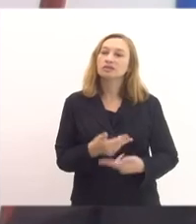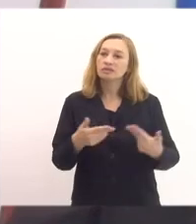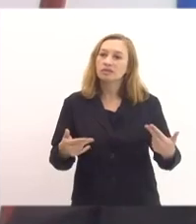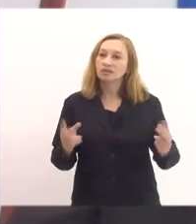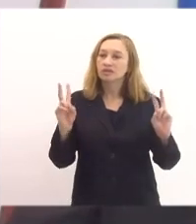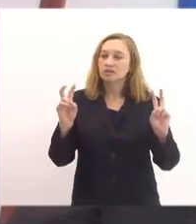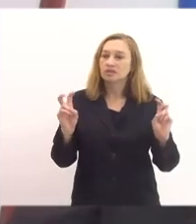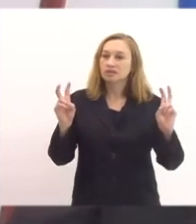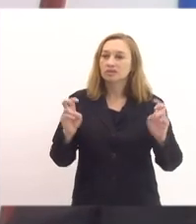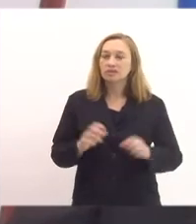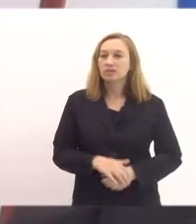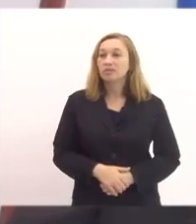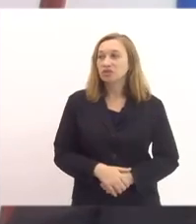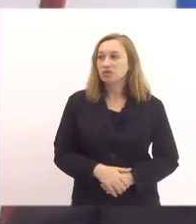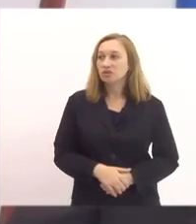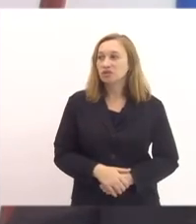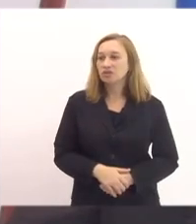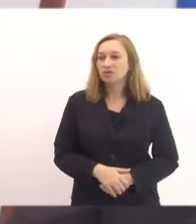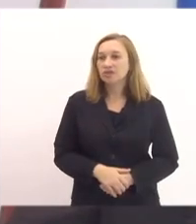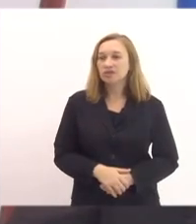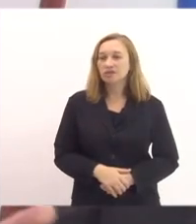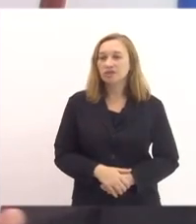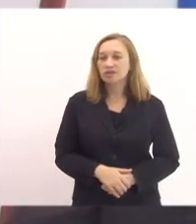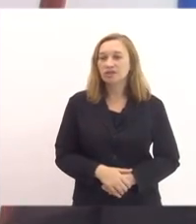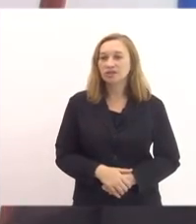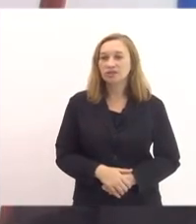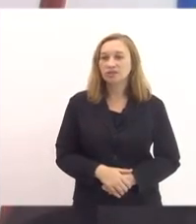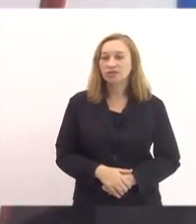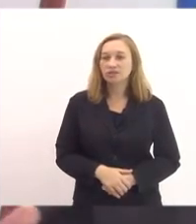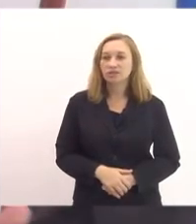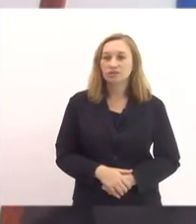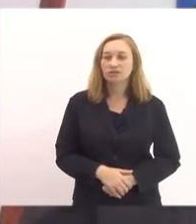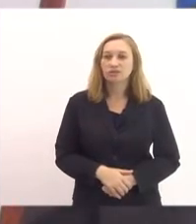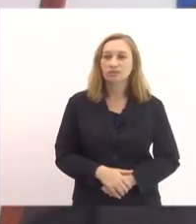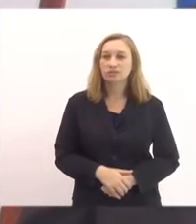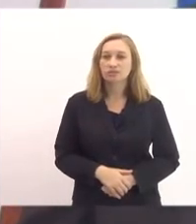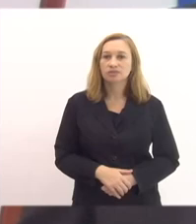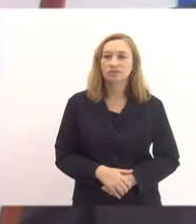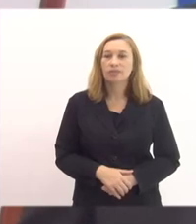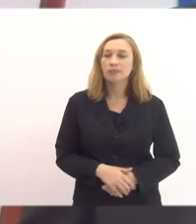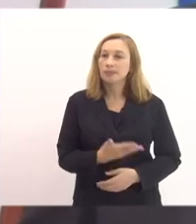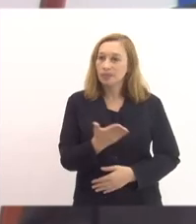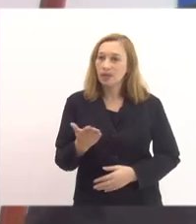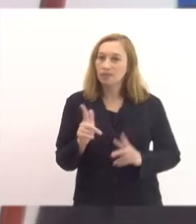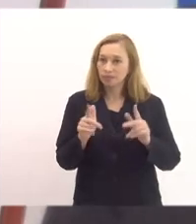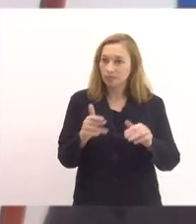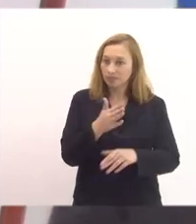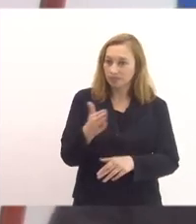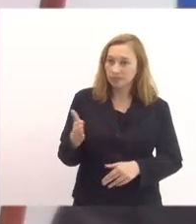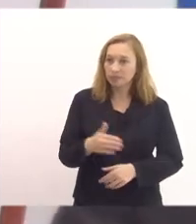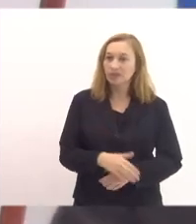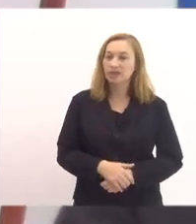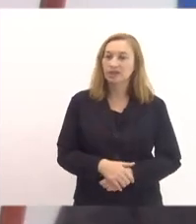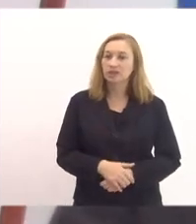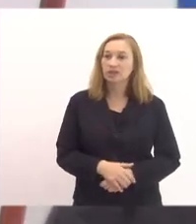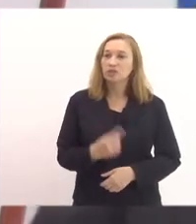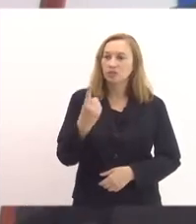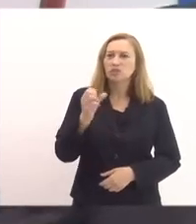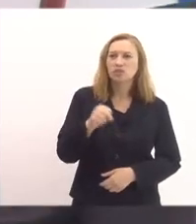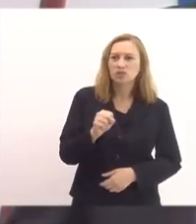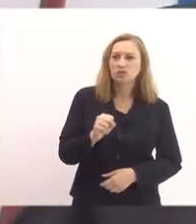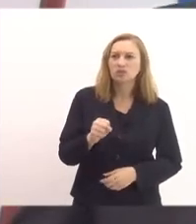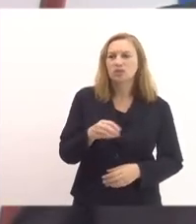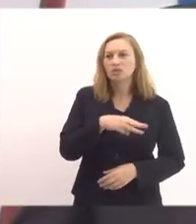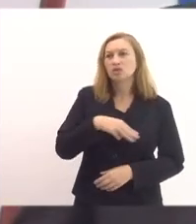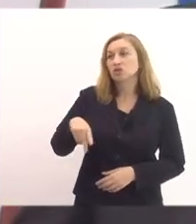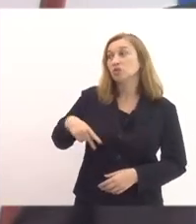inclusive do bombeiro, é buscar uma solução que muitas vezes não é tão complicada assim como no caso de vocês. Então, um segundo, que eu, de verdade, o Ministério Público